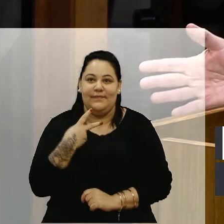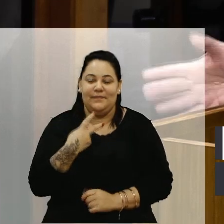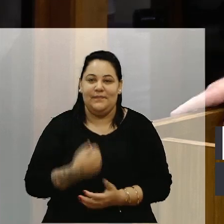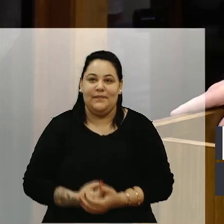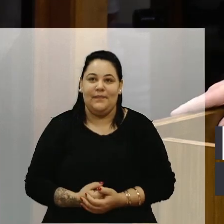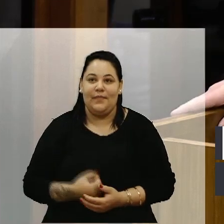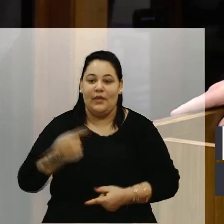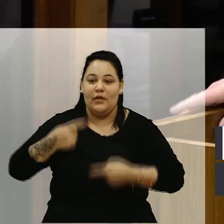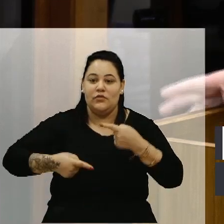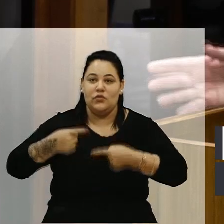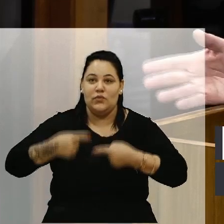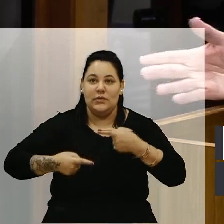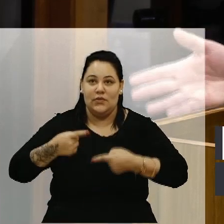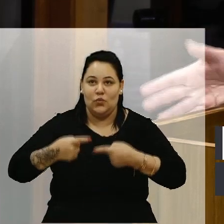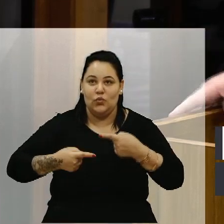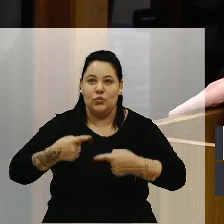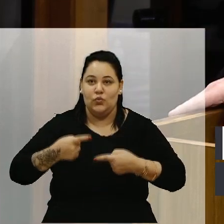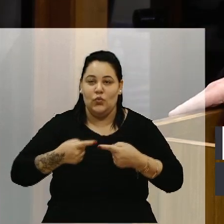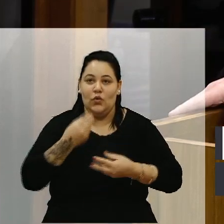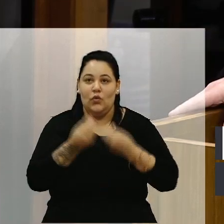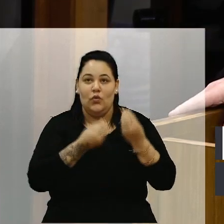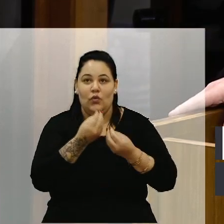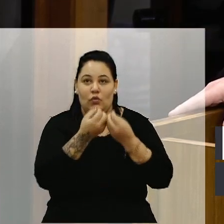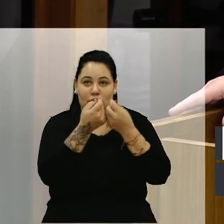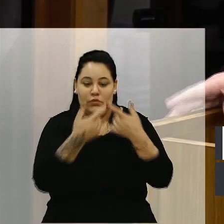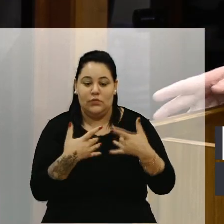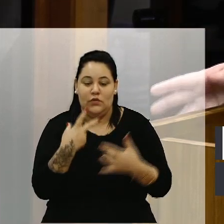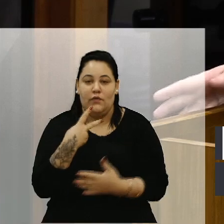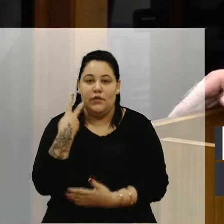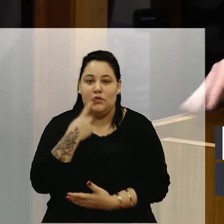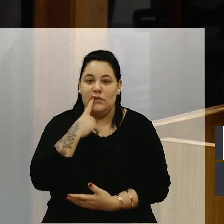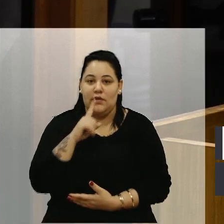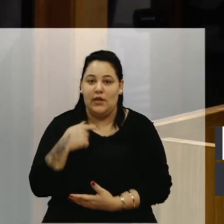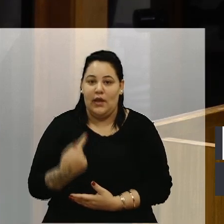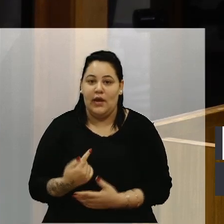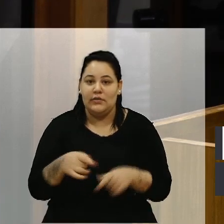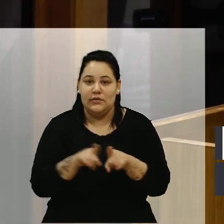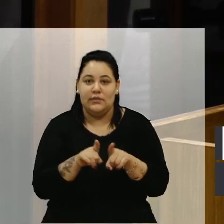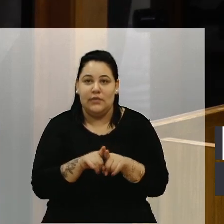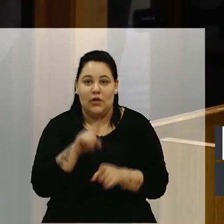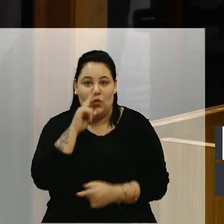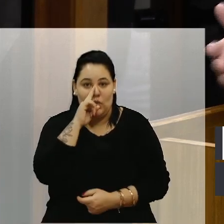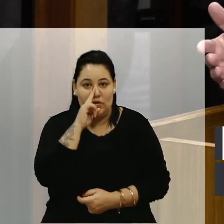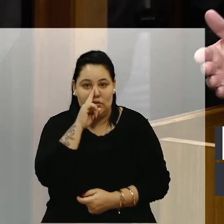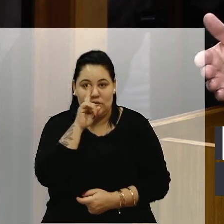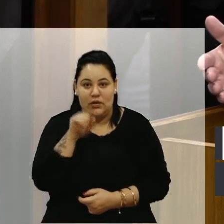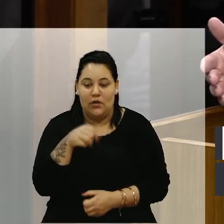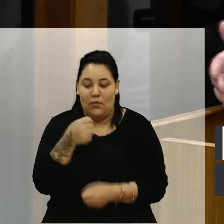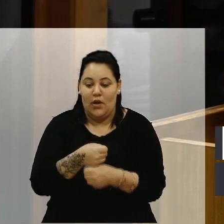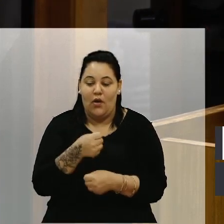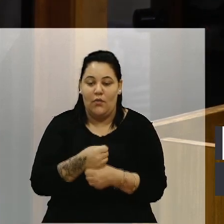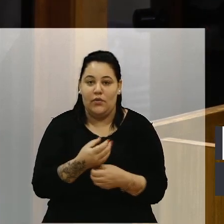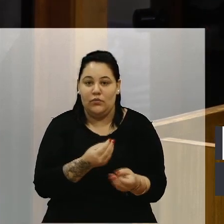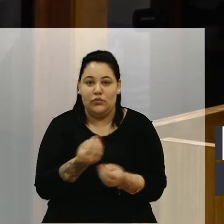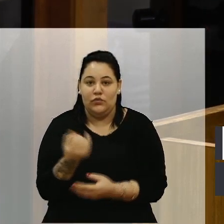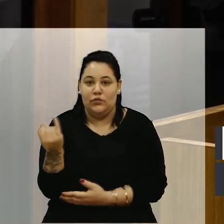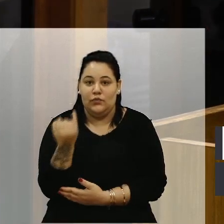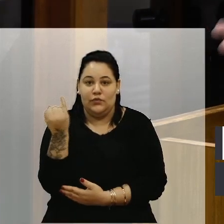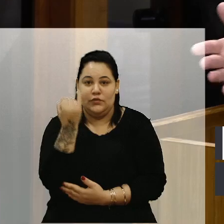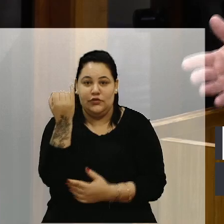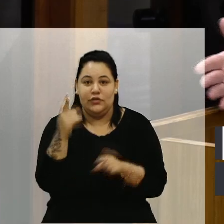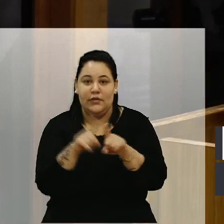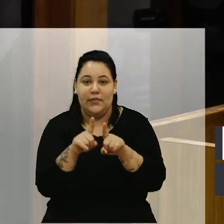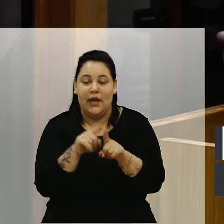debate, ele é, né, como a vereadora Gladys falou aqui sobre o Risso, realmente é uma obra muito importante. Ela fala